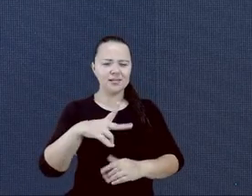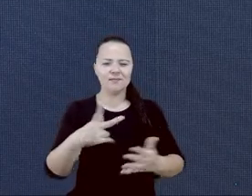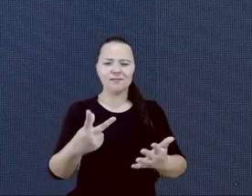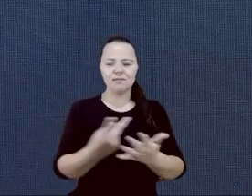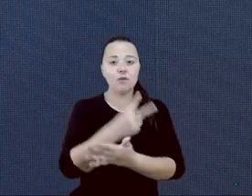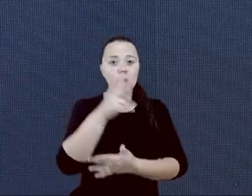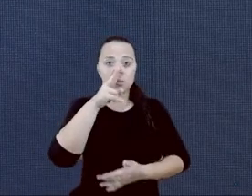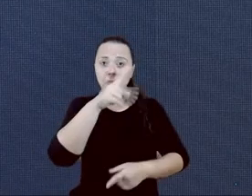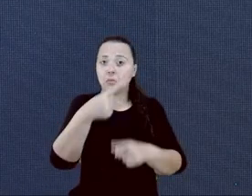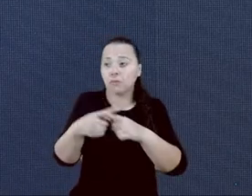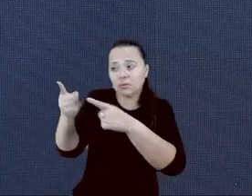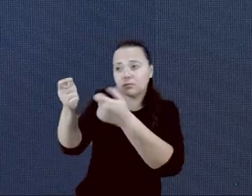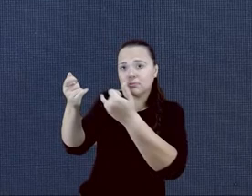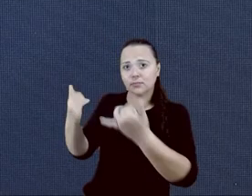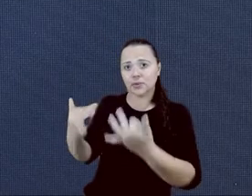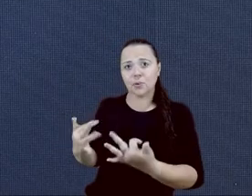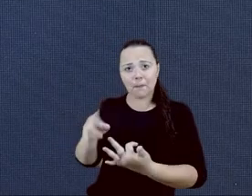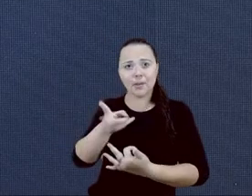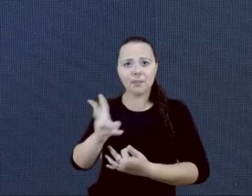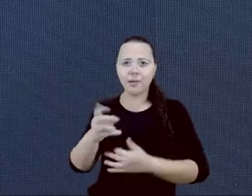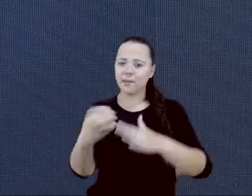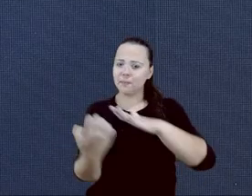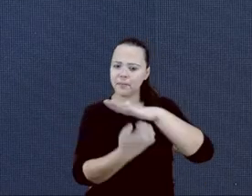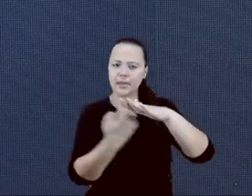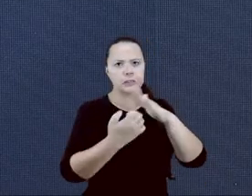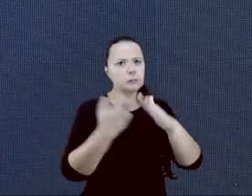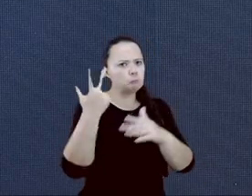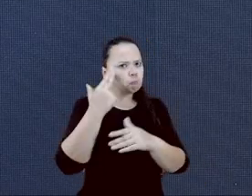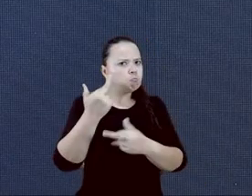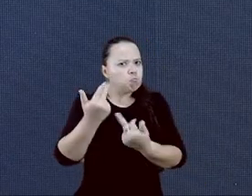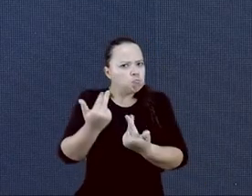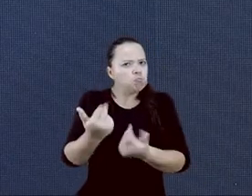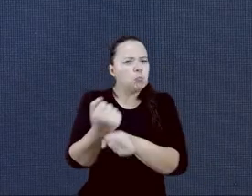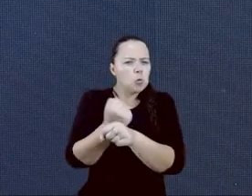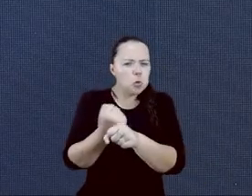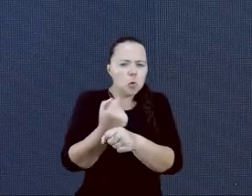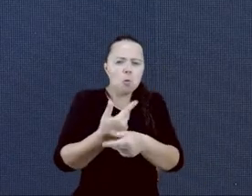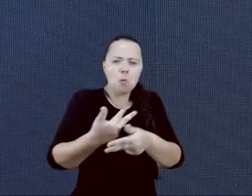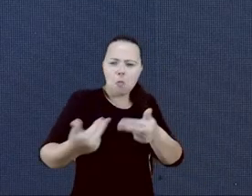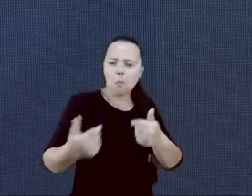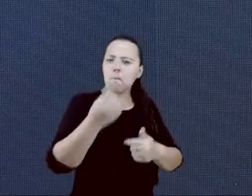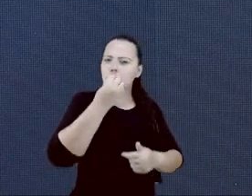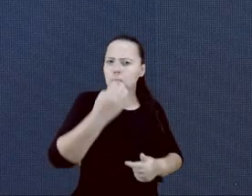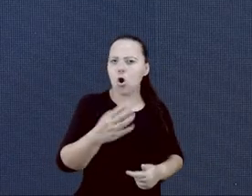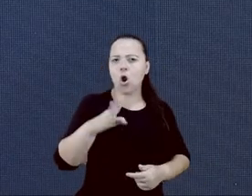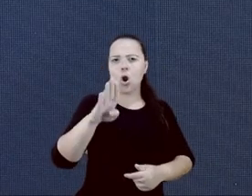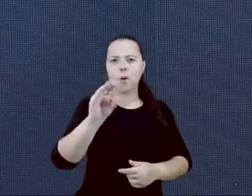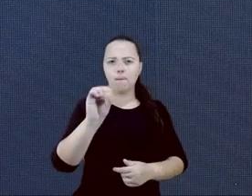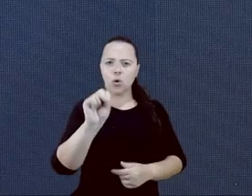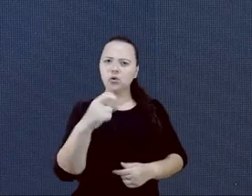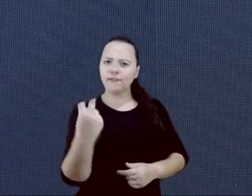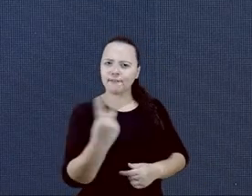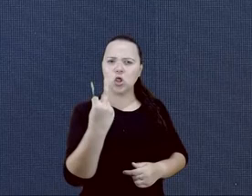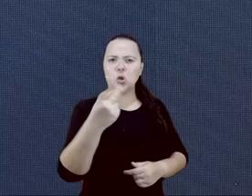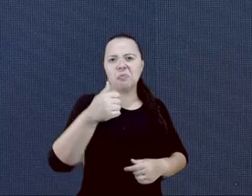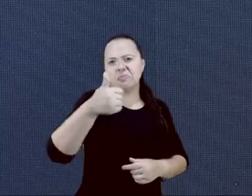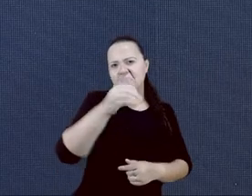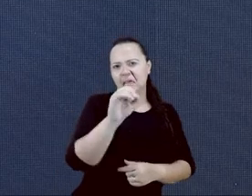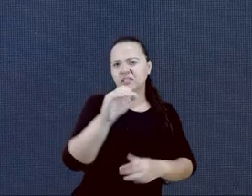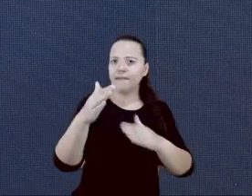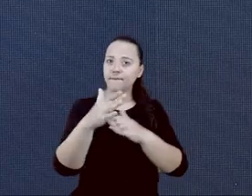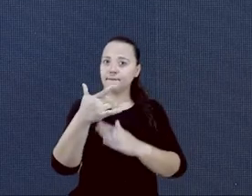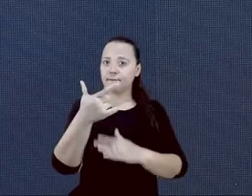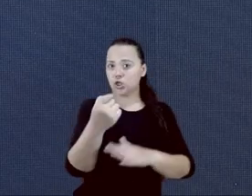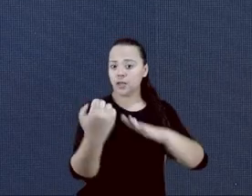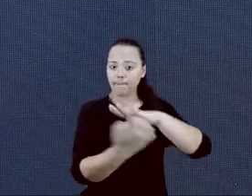que você colocou né é um caso de uma empresa tradicional uma empresa listada em bolsa uma empresa entre talvez a ideia da 20 empresas brasileiras que emitem